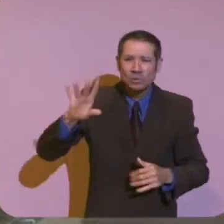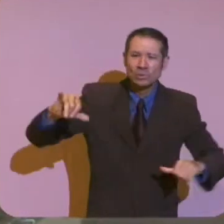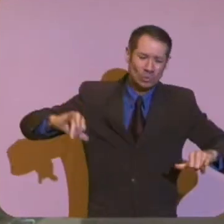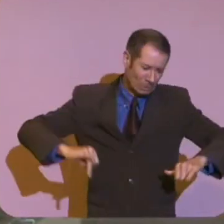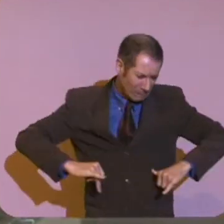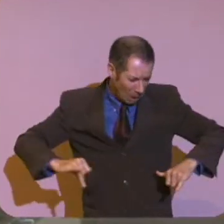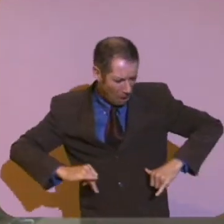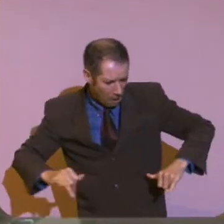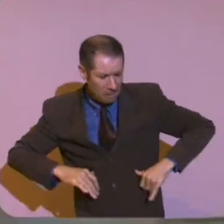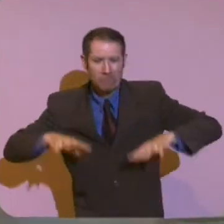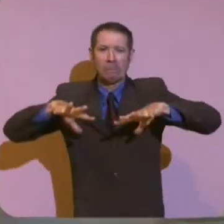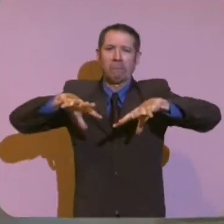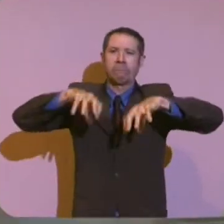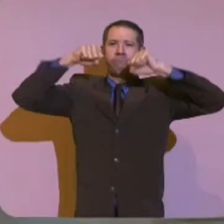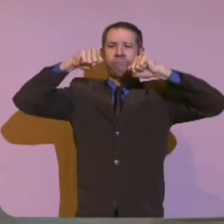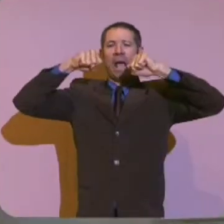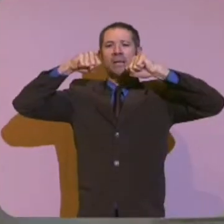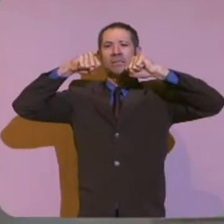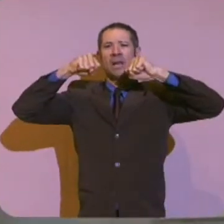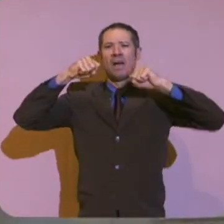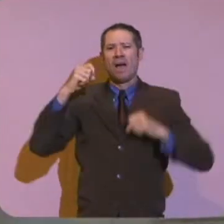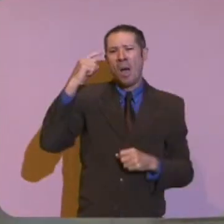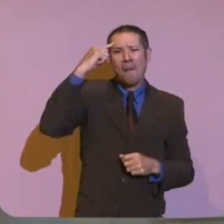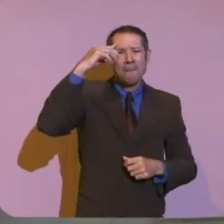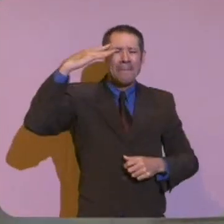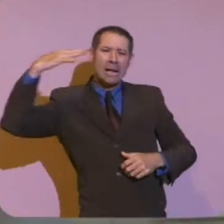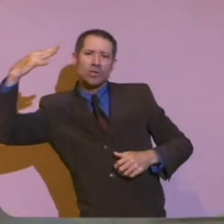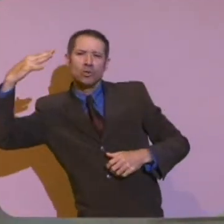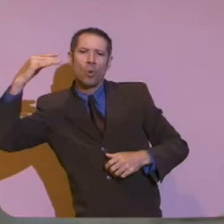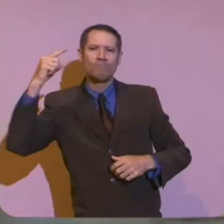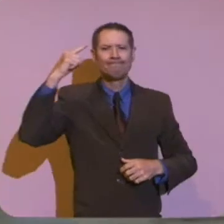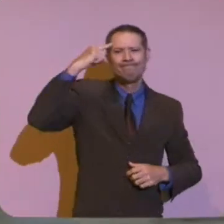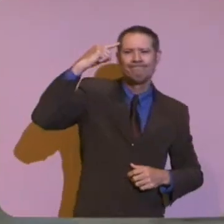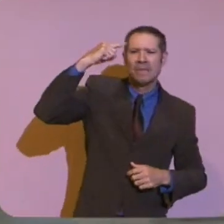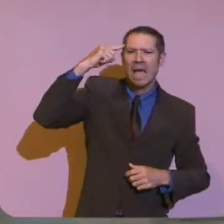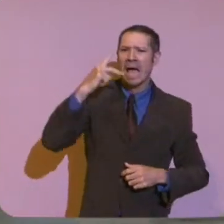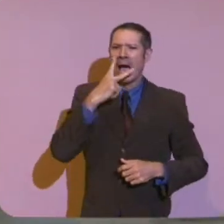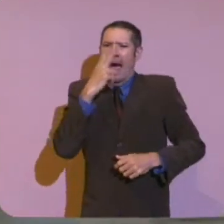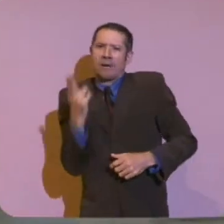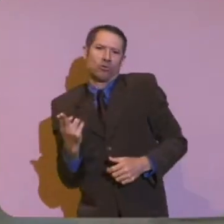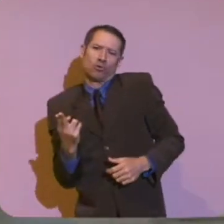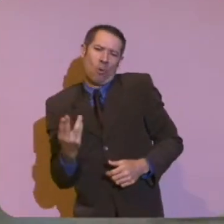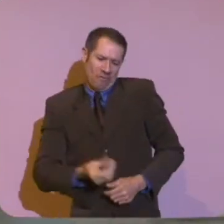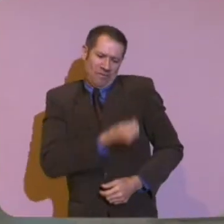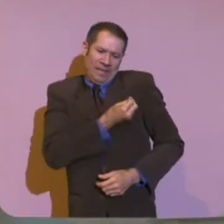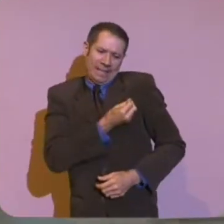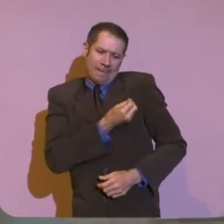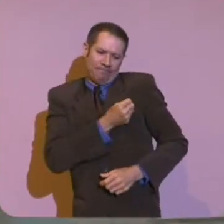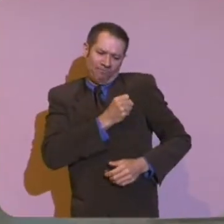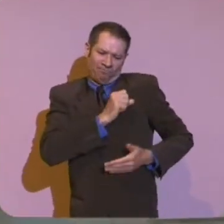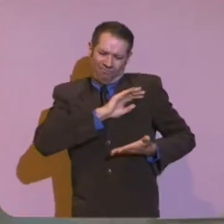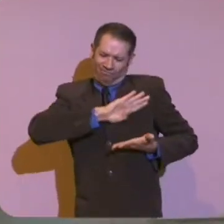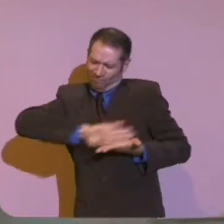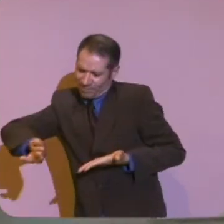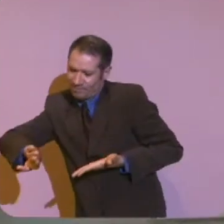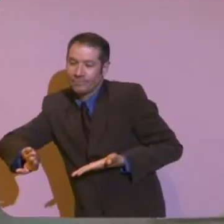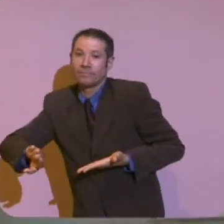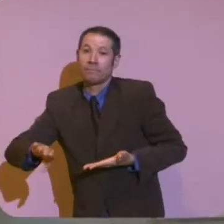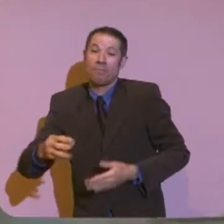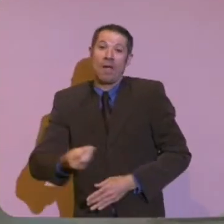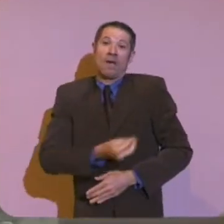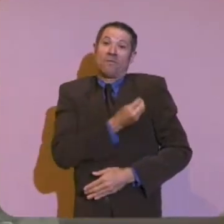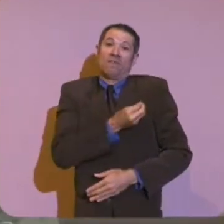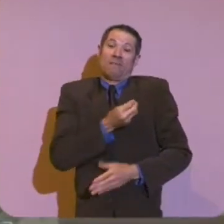sofrimento e desgraça. E então ele imaginou uma saída. Como ele achou que não podia tirar a sua vida, ele disse: eu vou viver com as